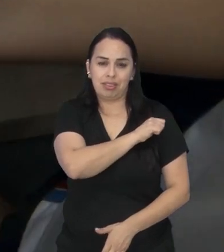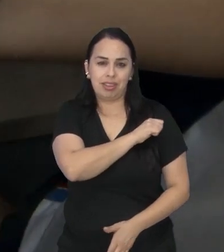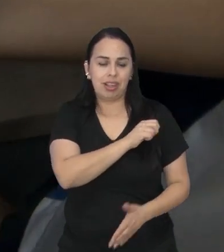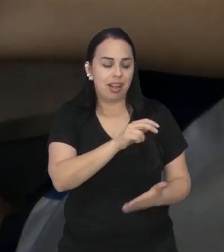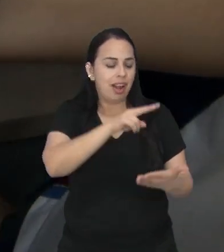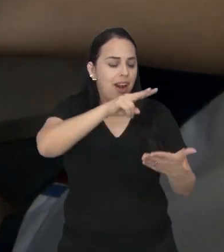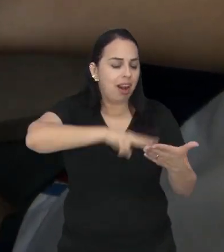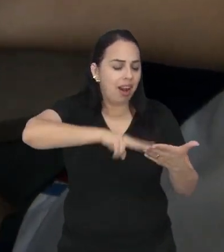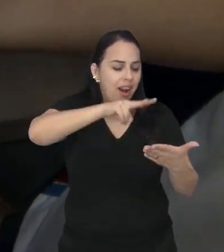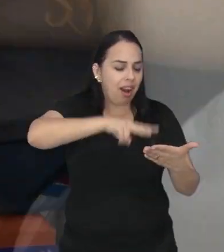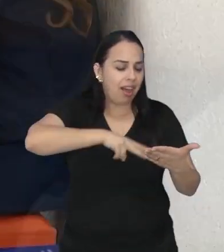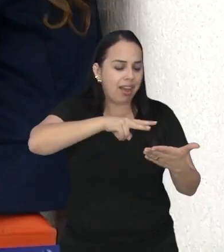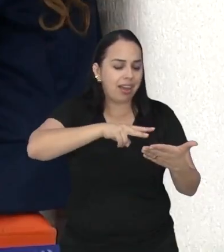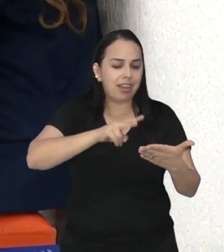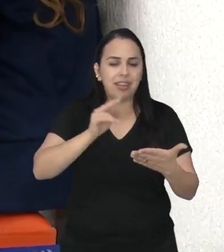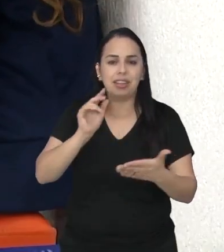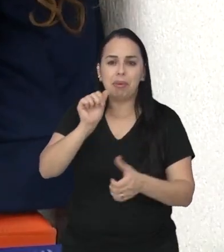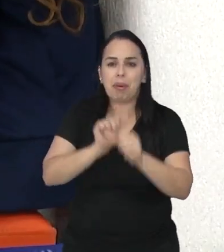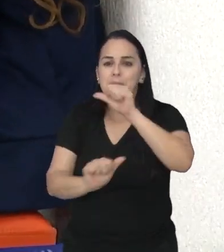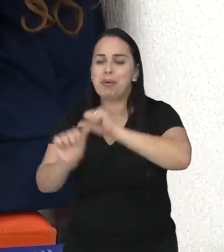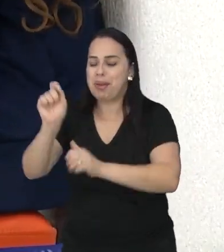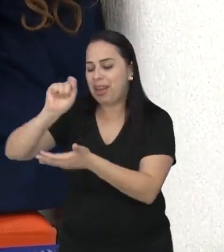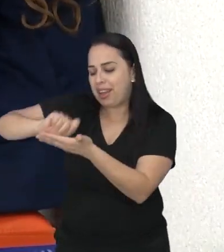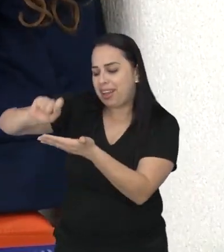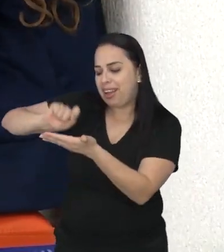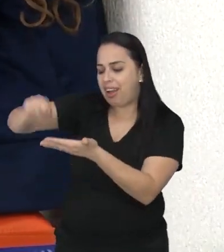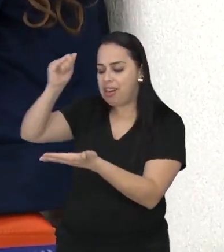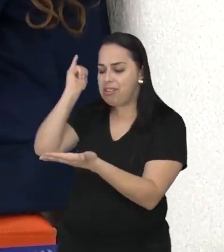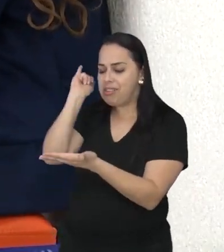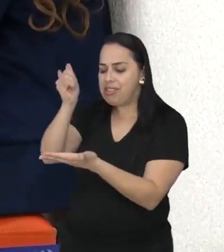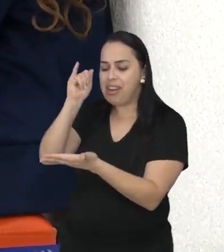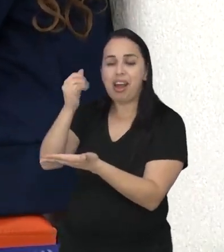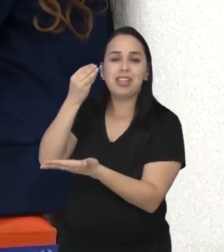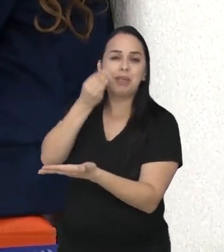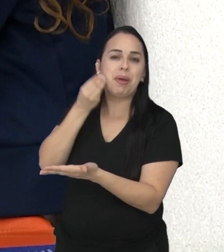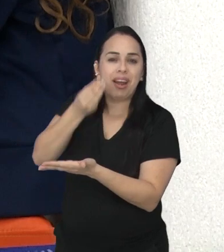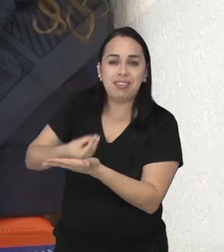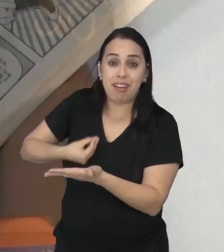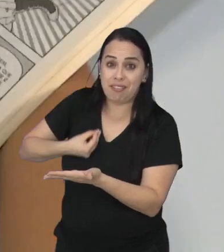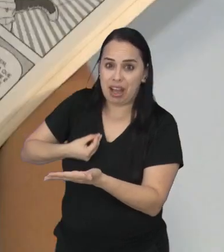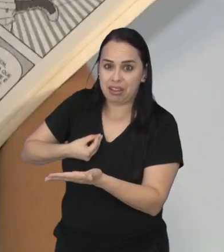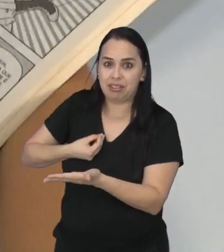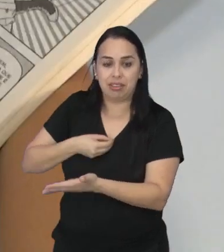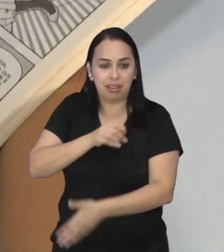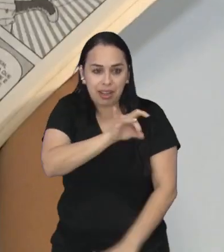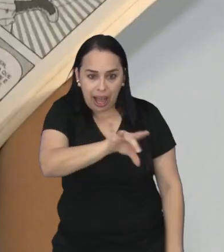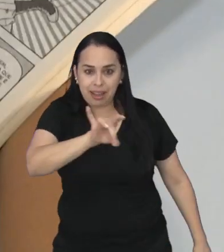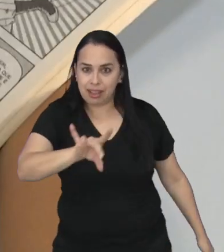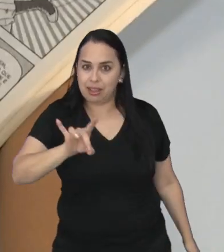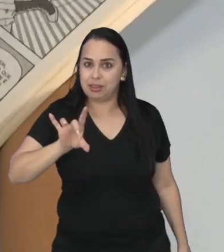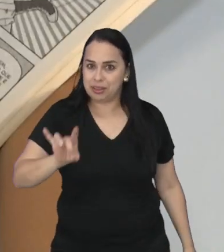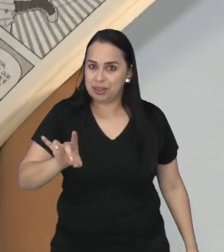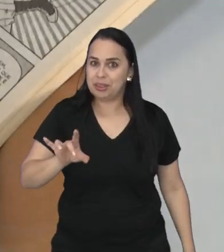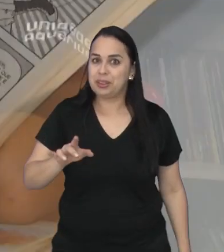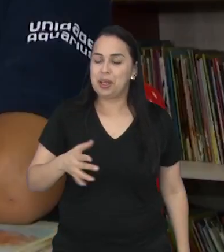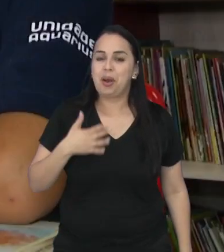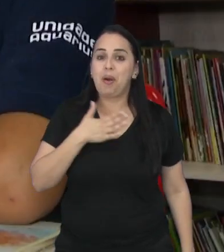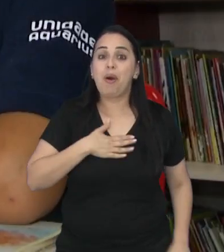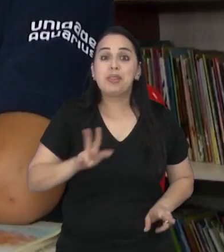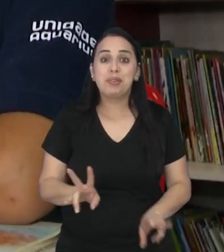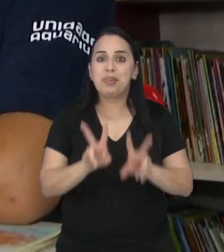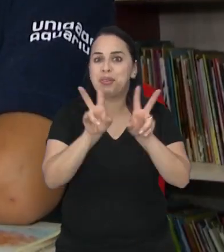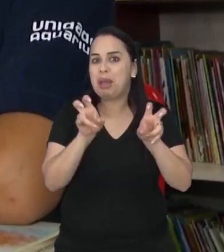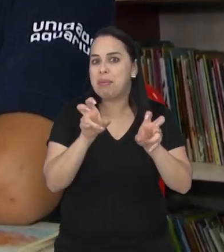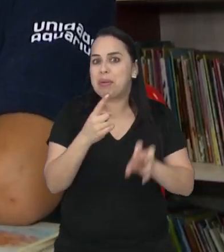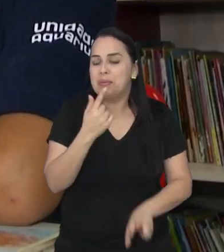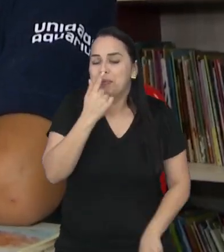estudantes viram escritores, aprendem a contar causos e a narrar os feitos da vida. E aqui, cada um também tem